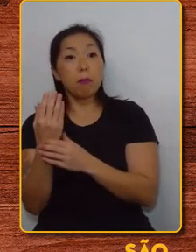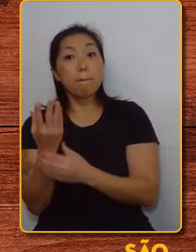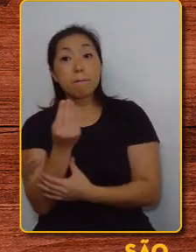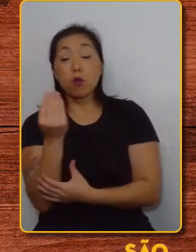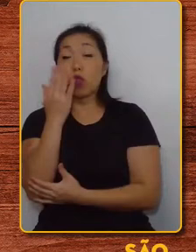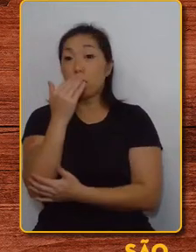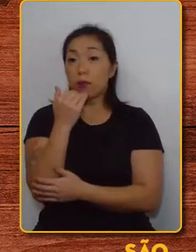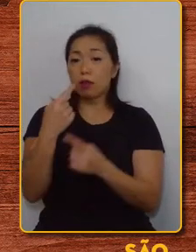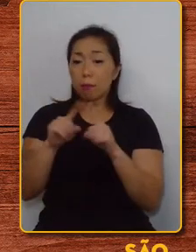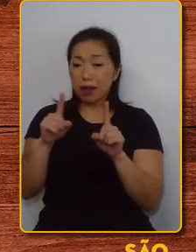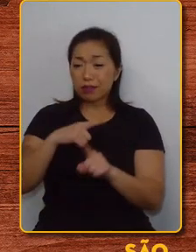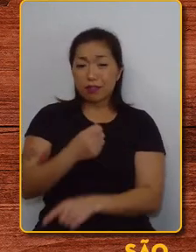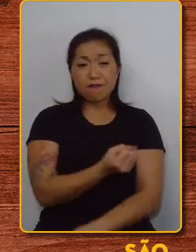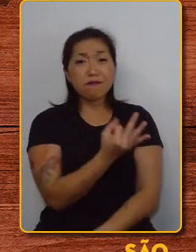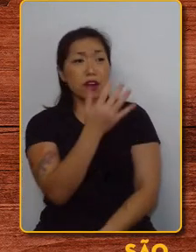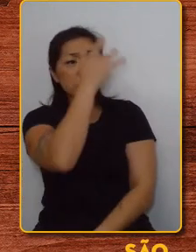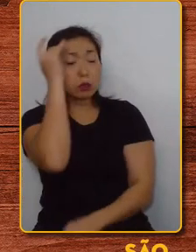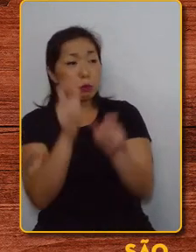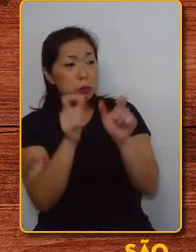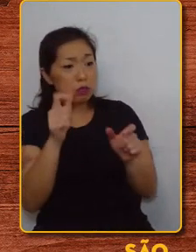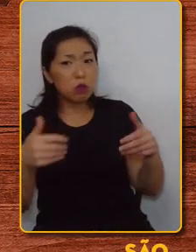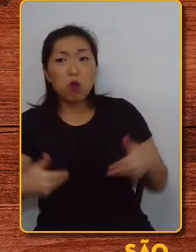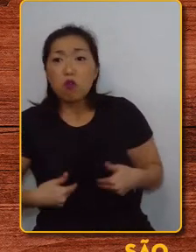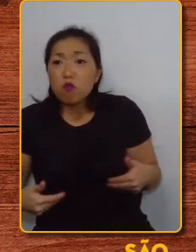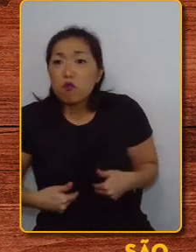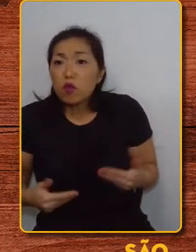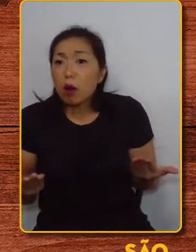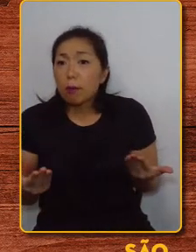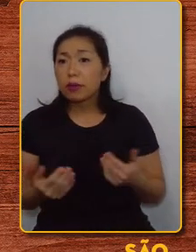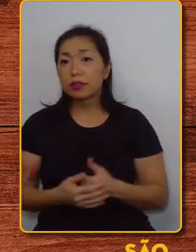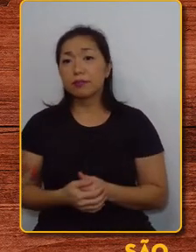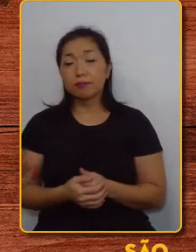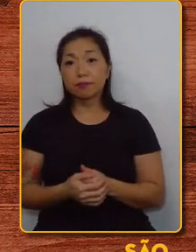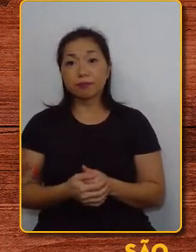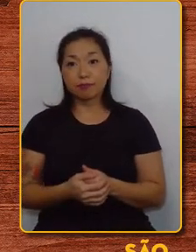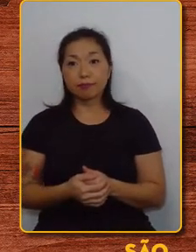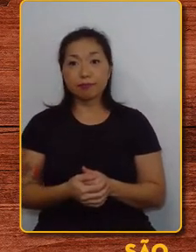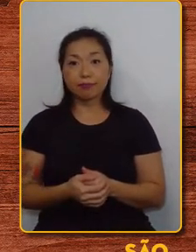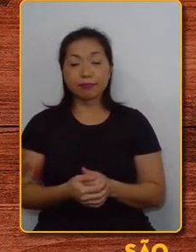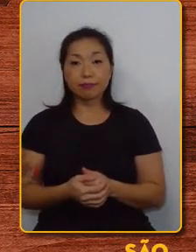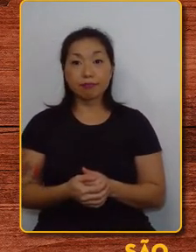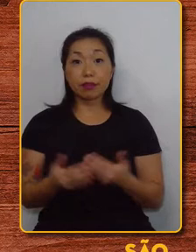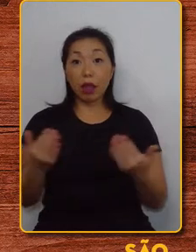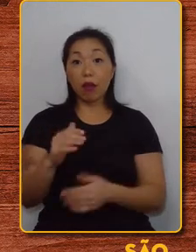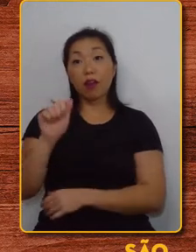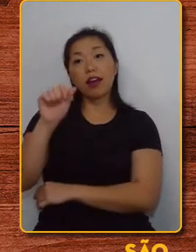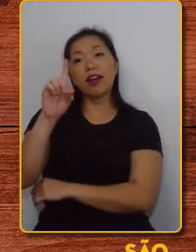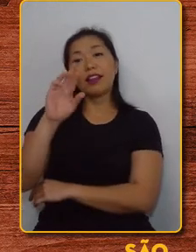que comer. Então, passando a palavra para Adriana Salai.